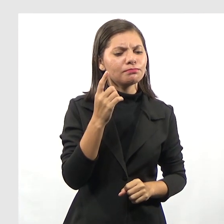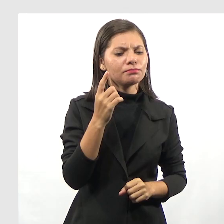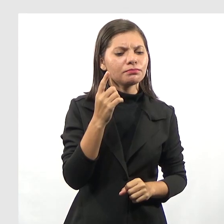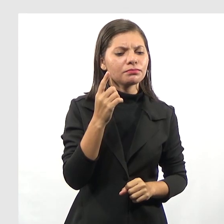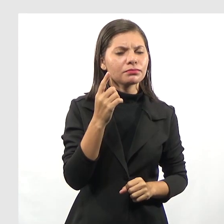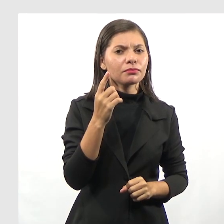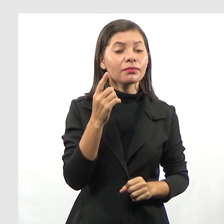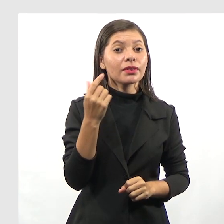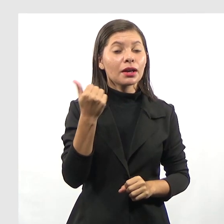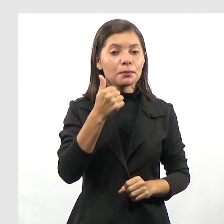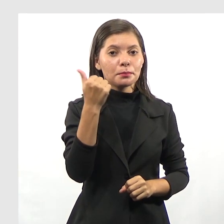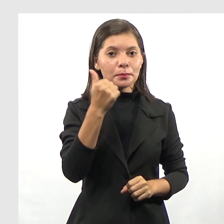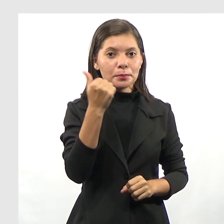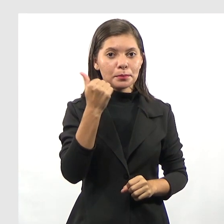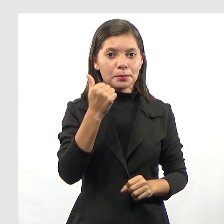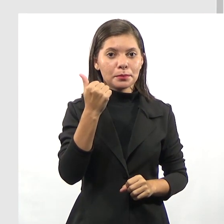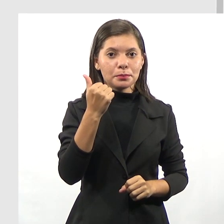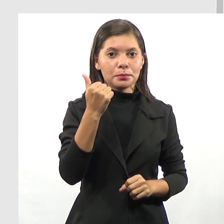e se vocês observarem,